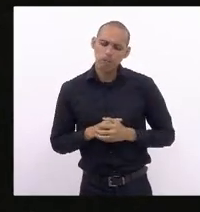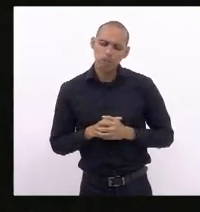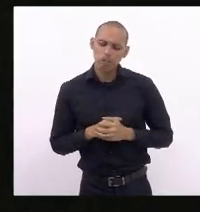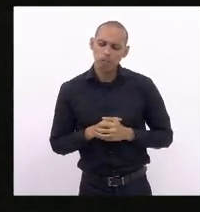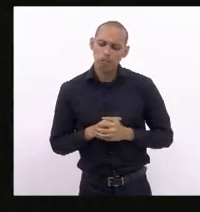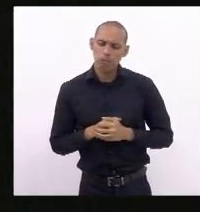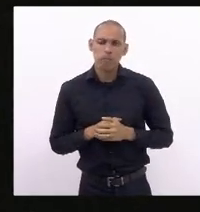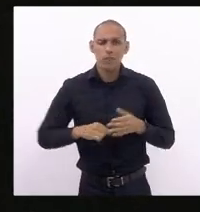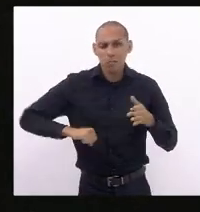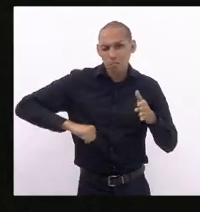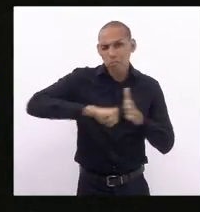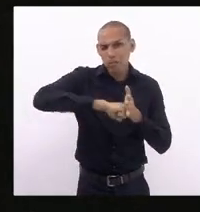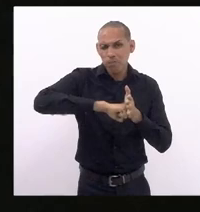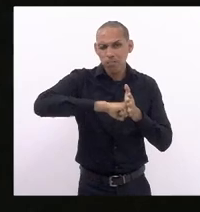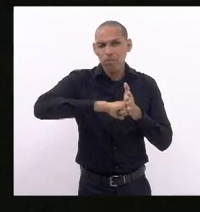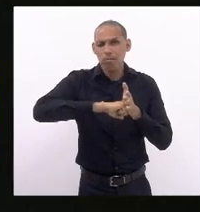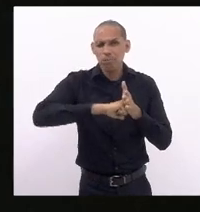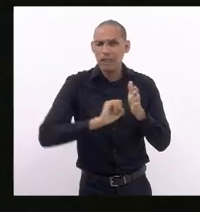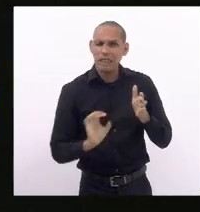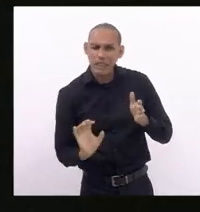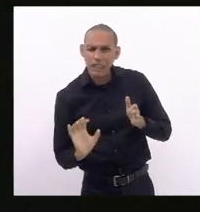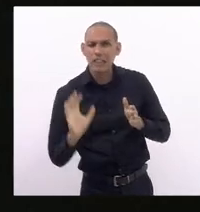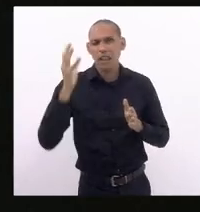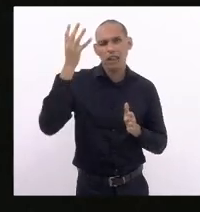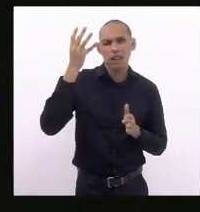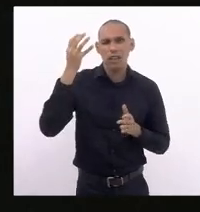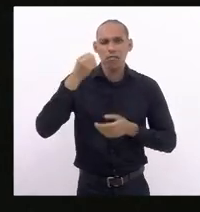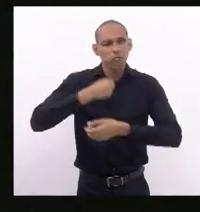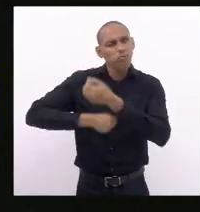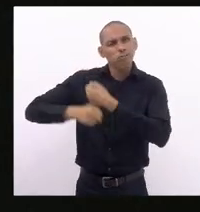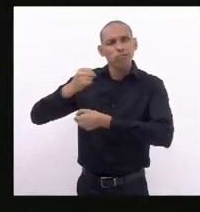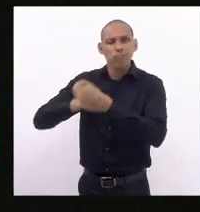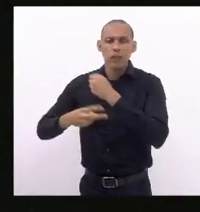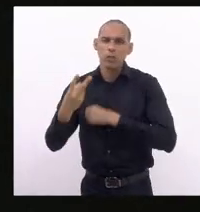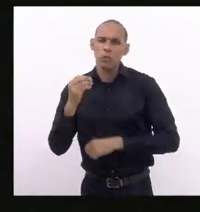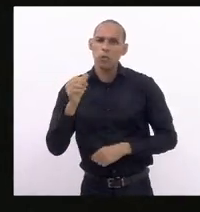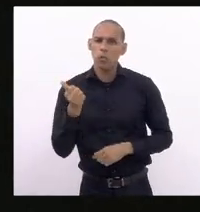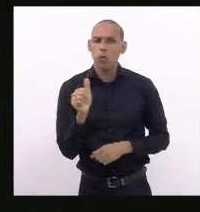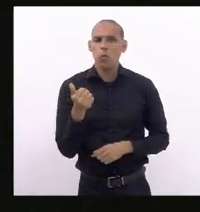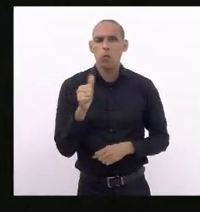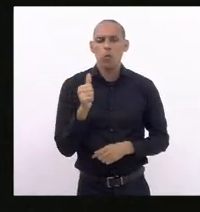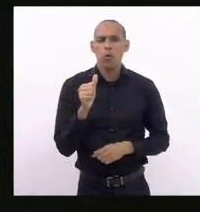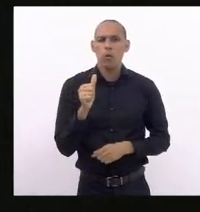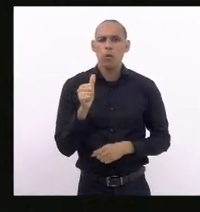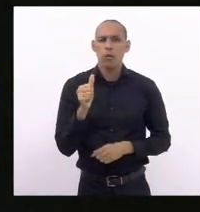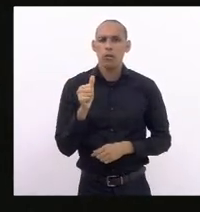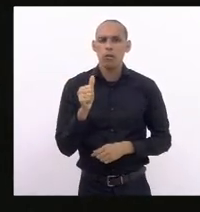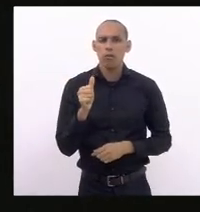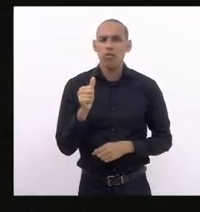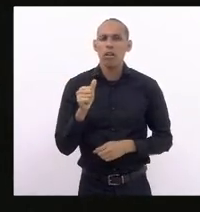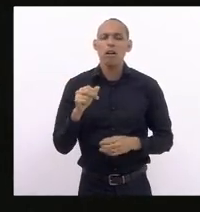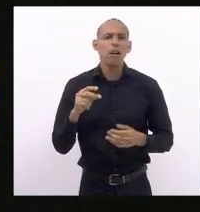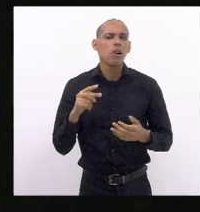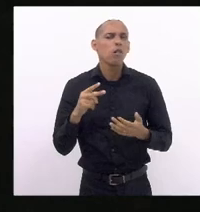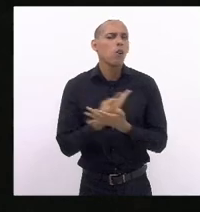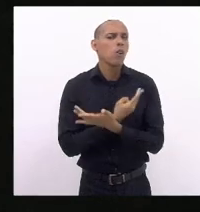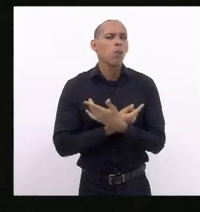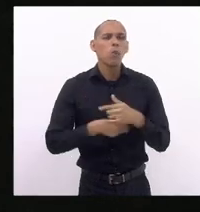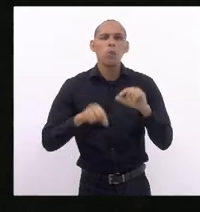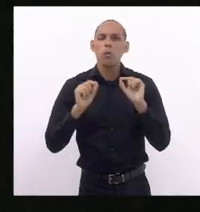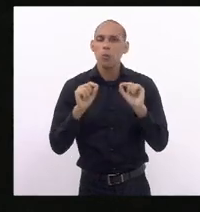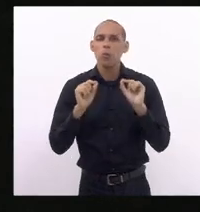os impactos dos desastres de 2011, né, remeteram uma grande